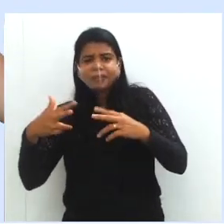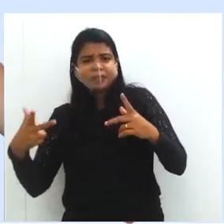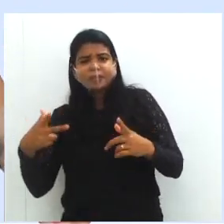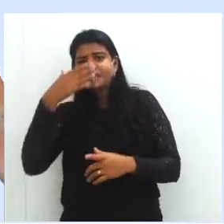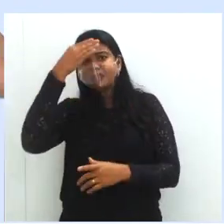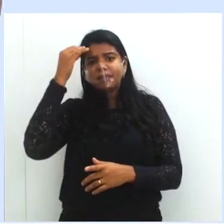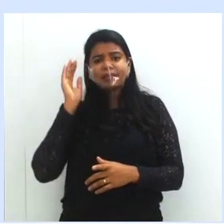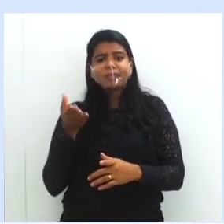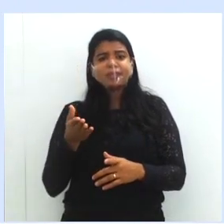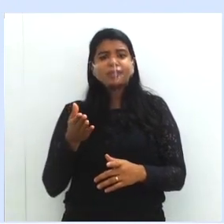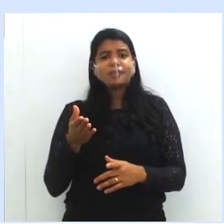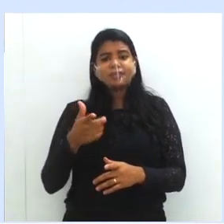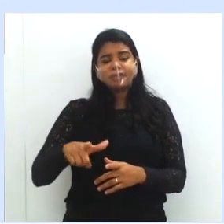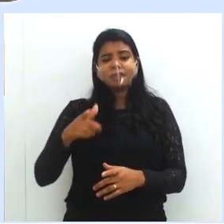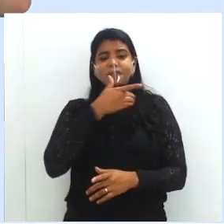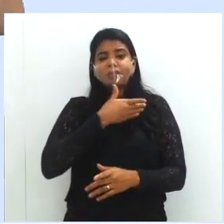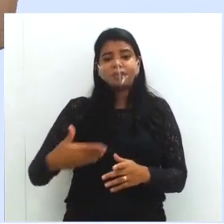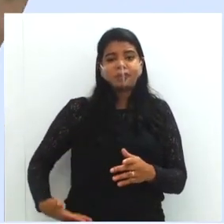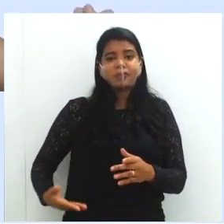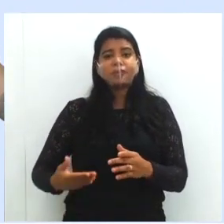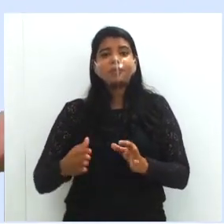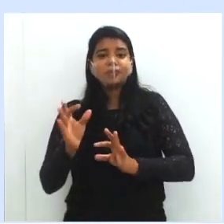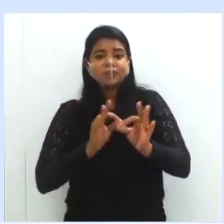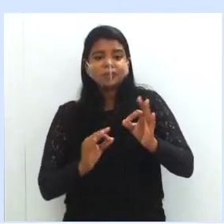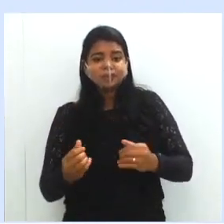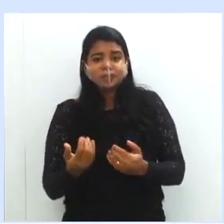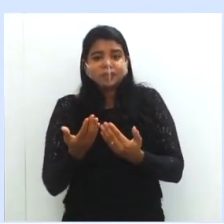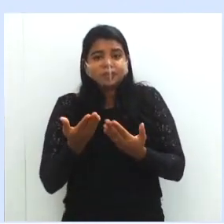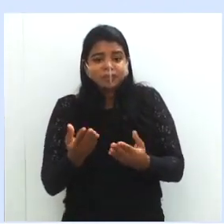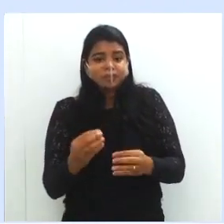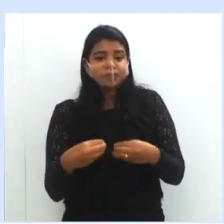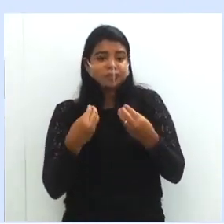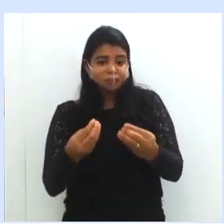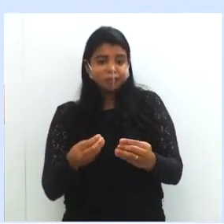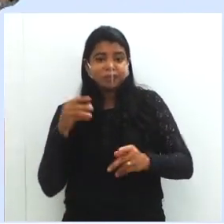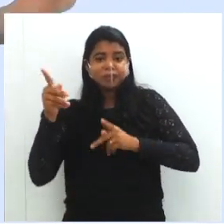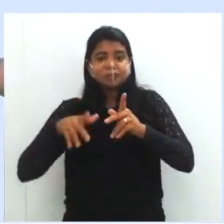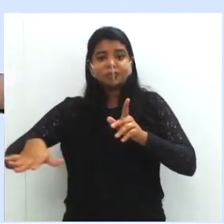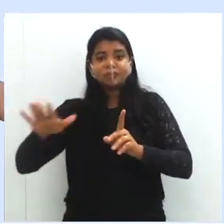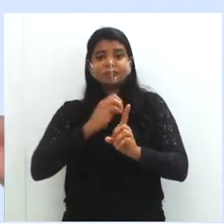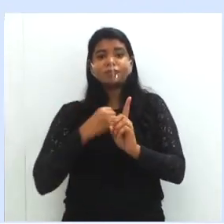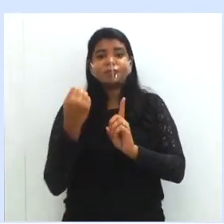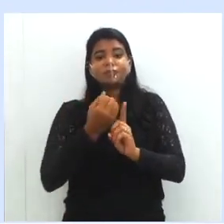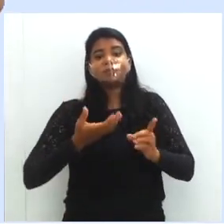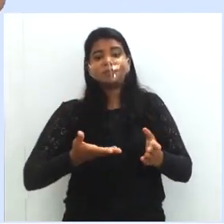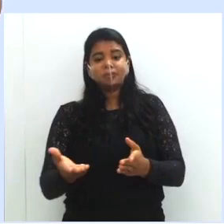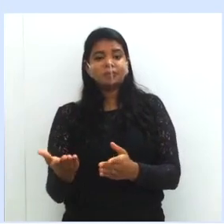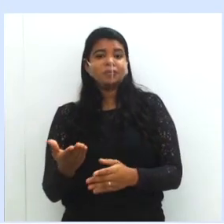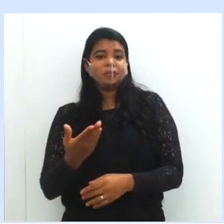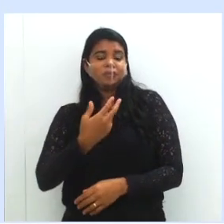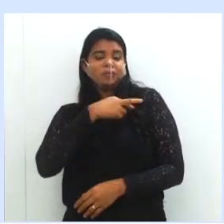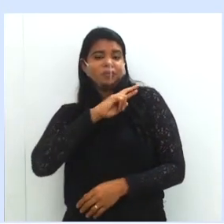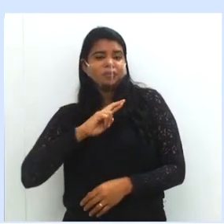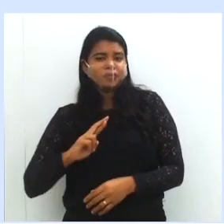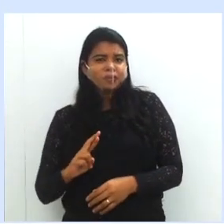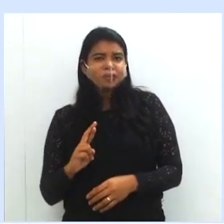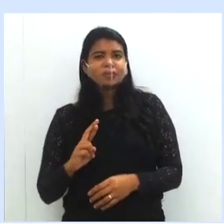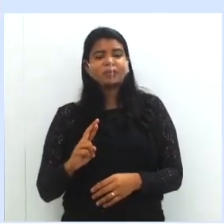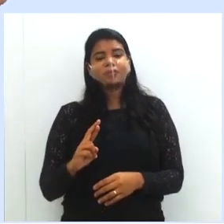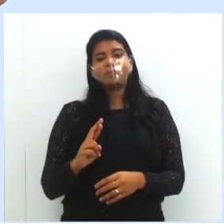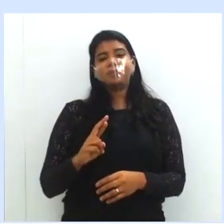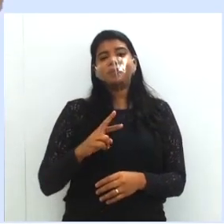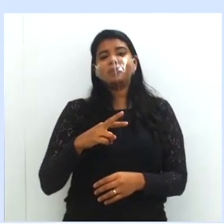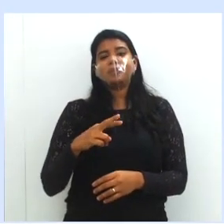a anterior. Então, vamos também observar essa participação da religião, das tradições